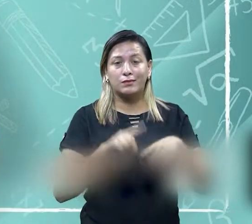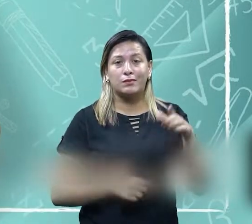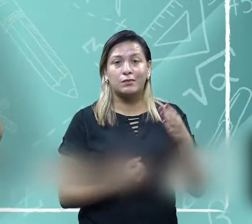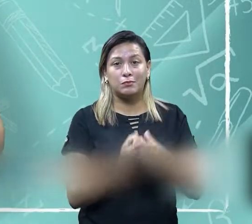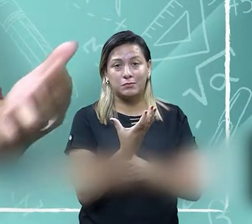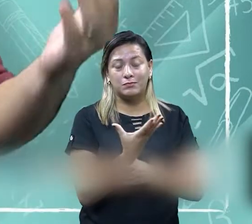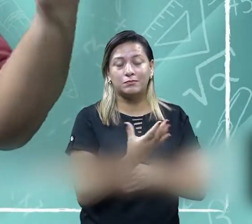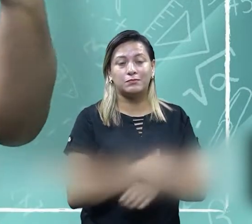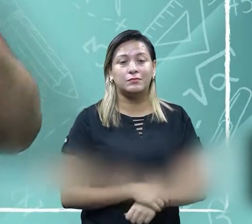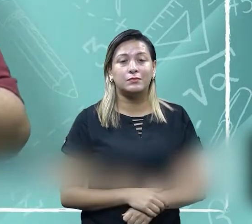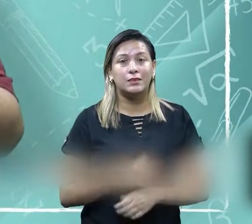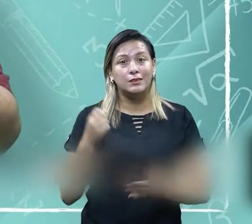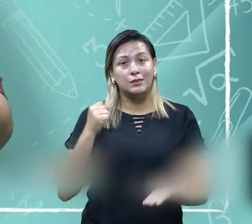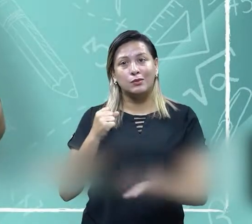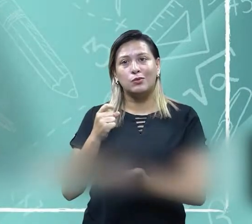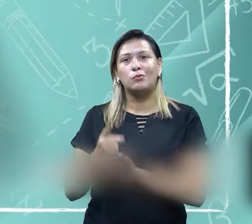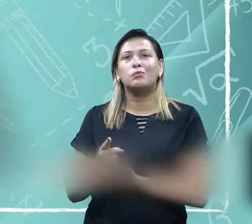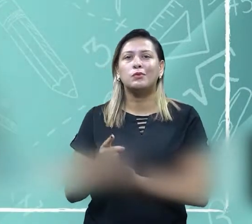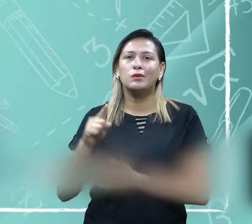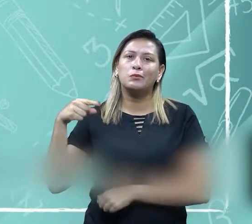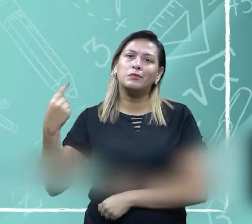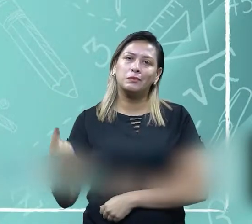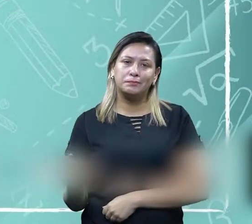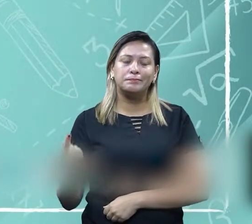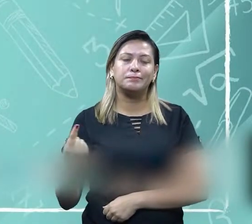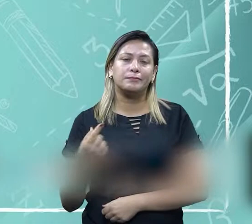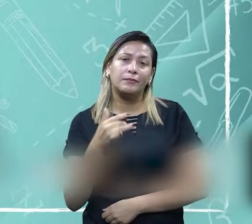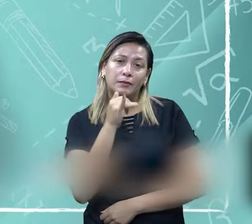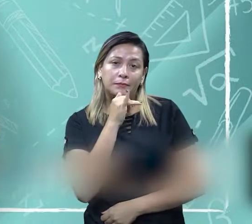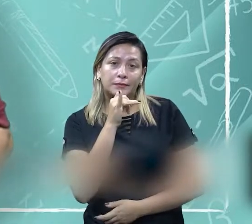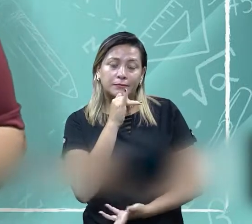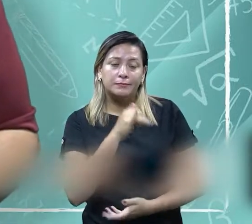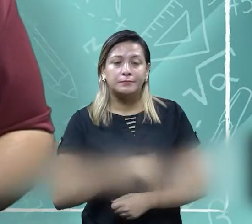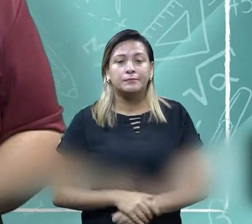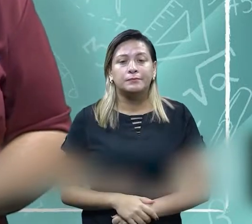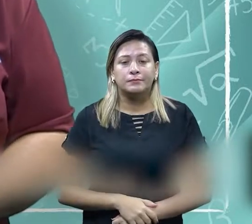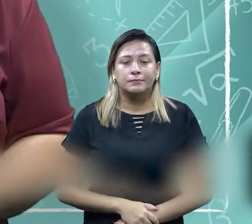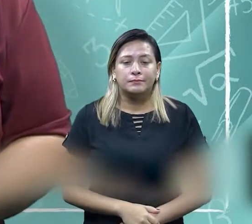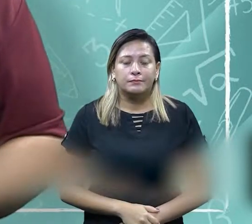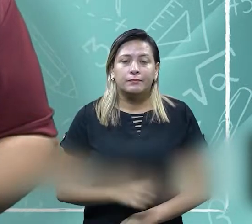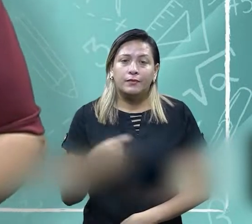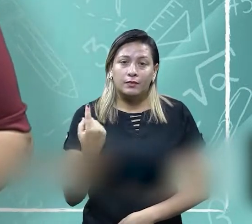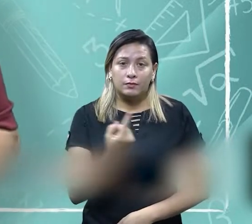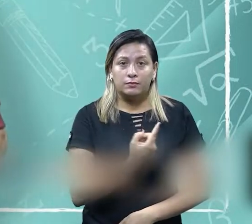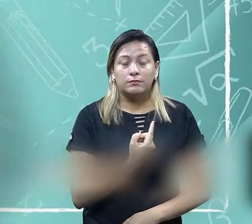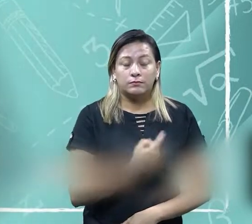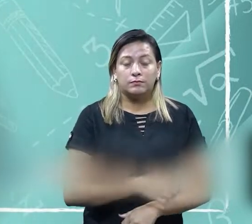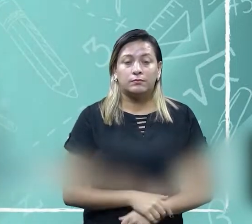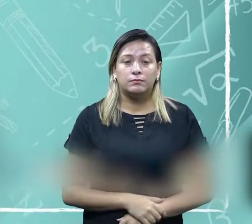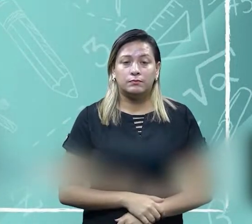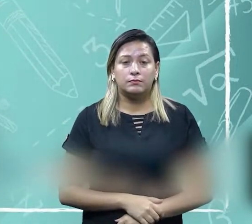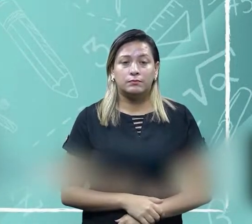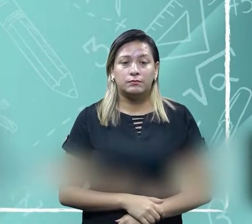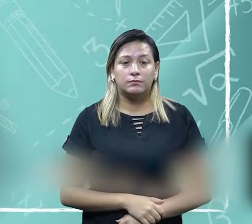e compramos depois essa matéria-prima. Por exemplo, nós importamos